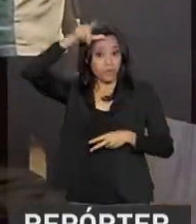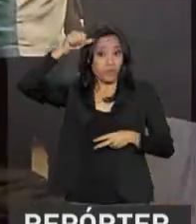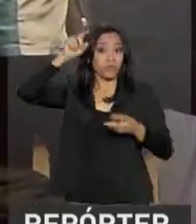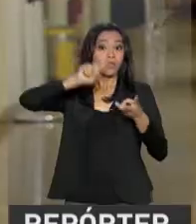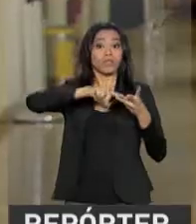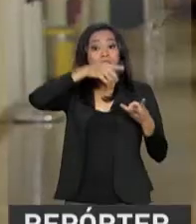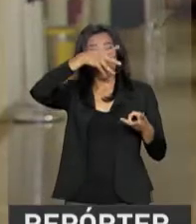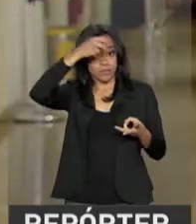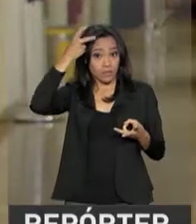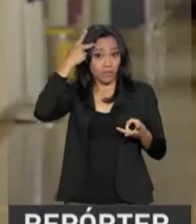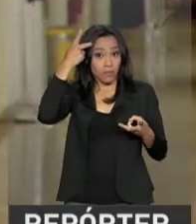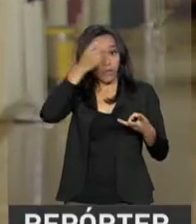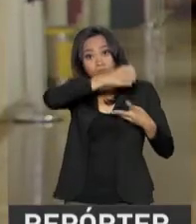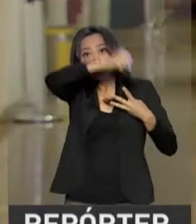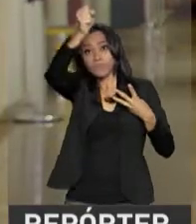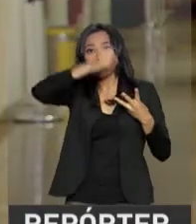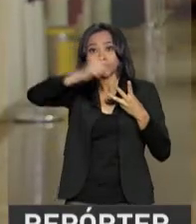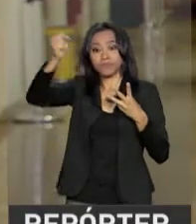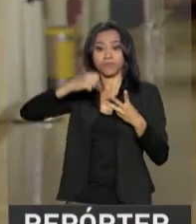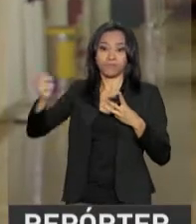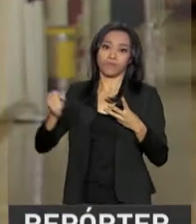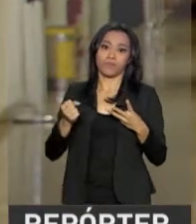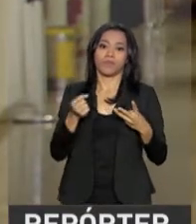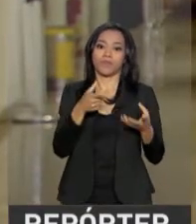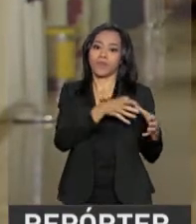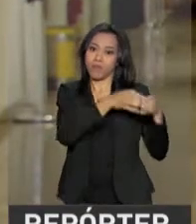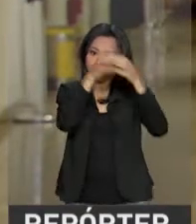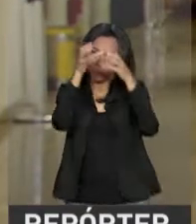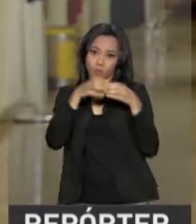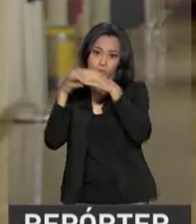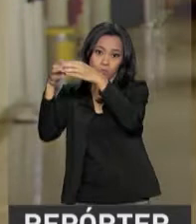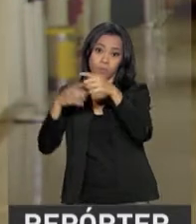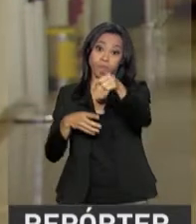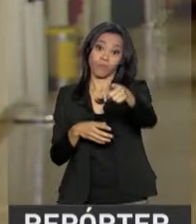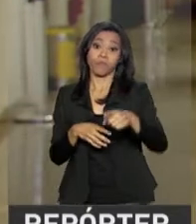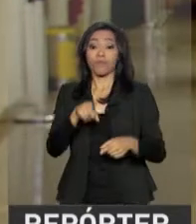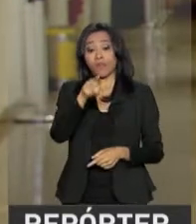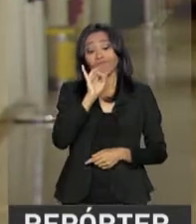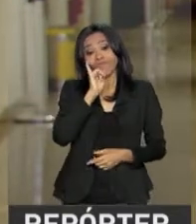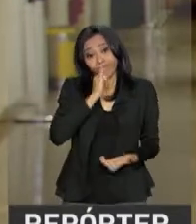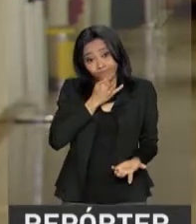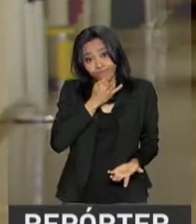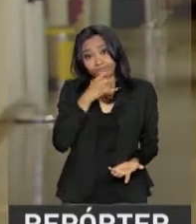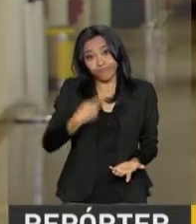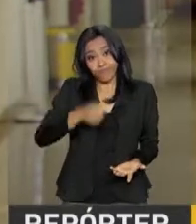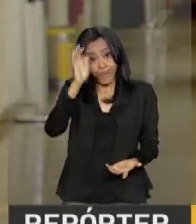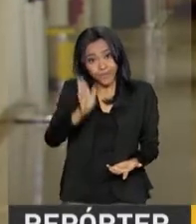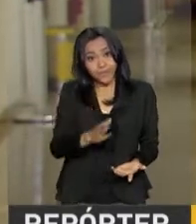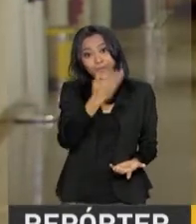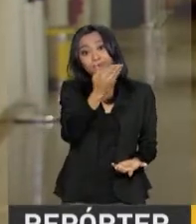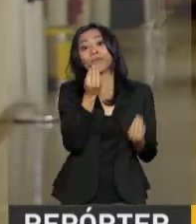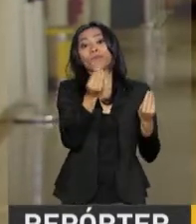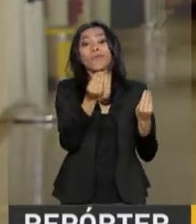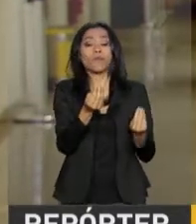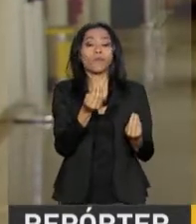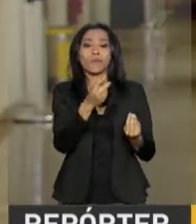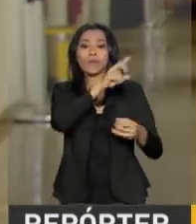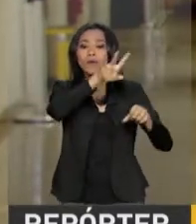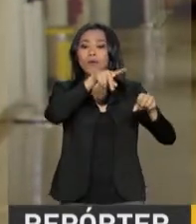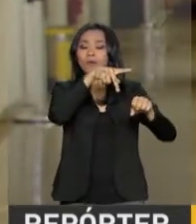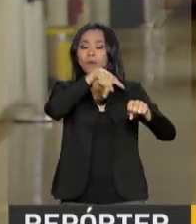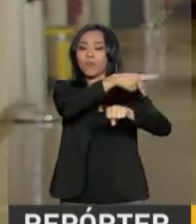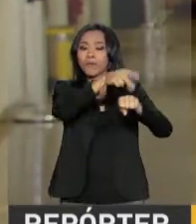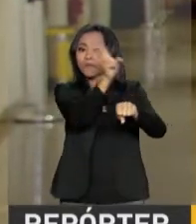paulo em nota o itamaraty disse que lamenta profundamente que o governo venezuelano não tem atendido aos repetidos chamados